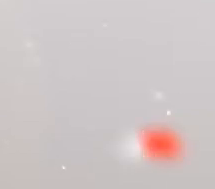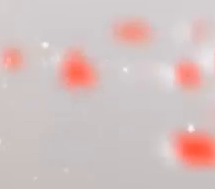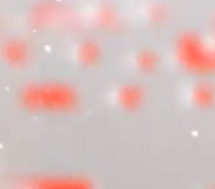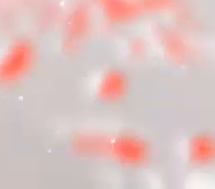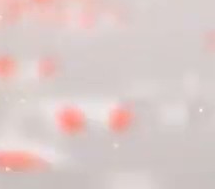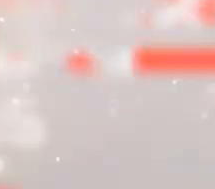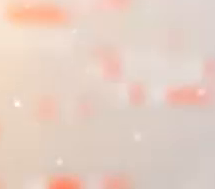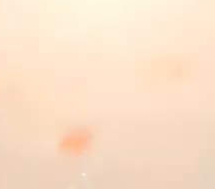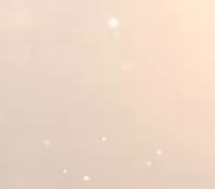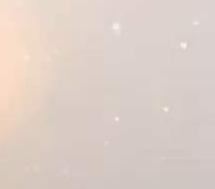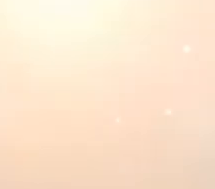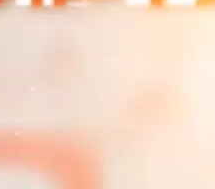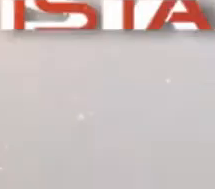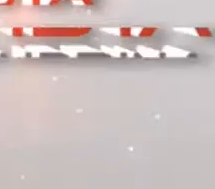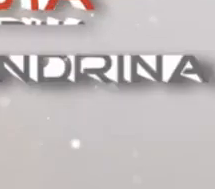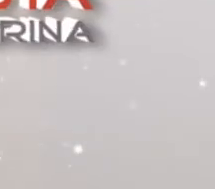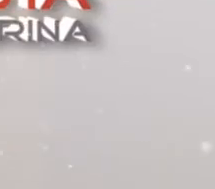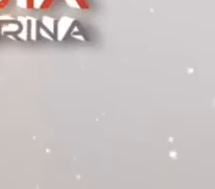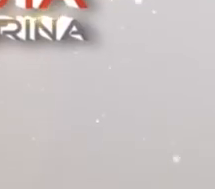E aí